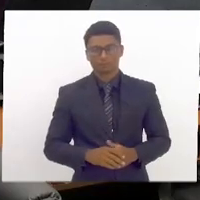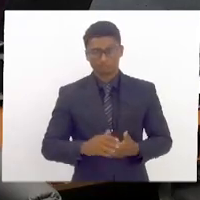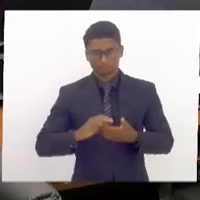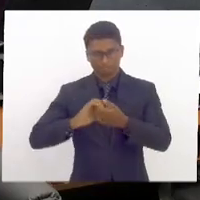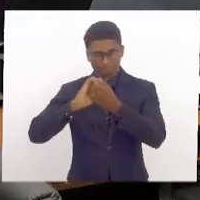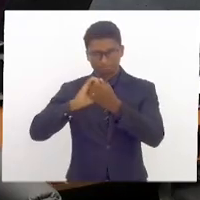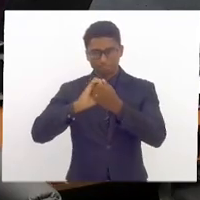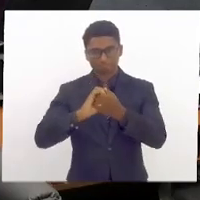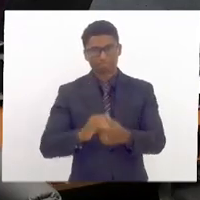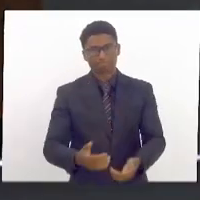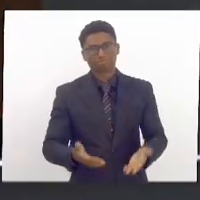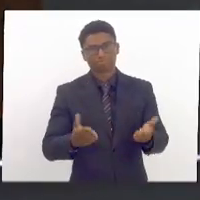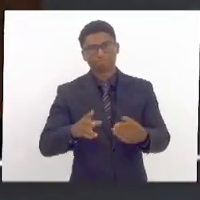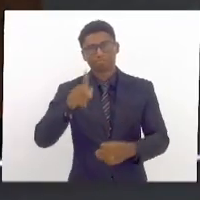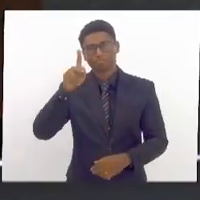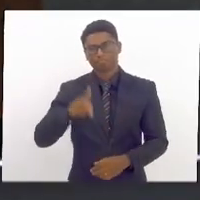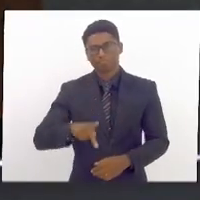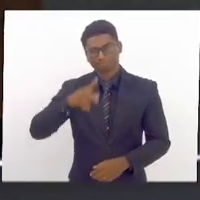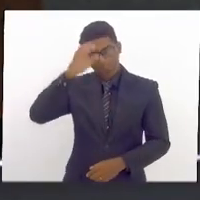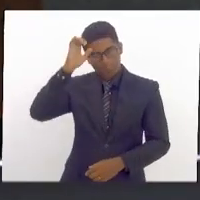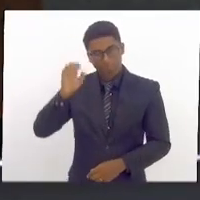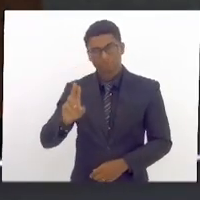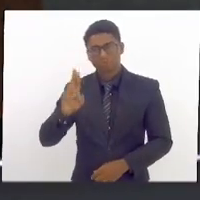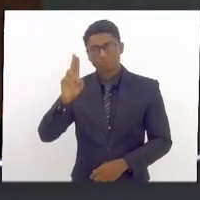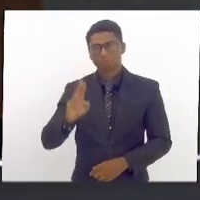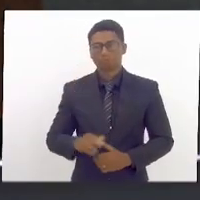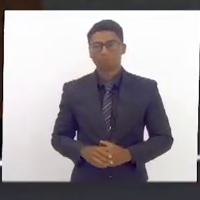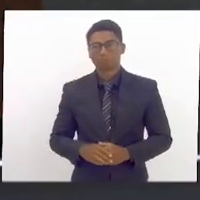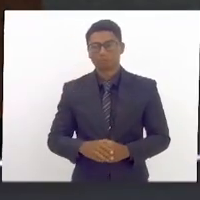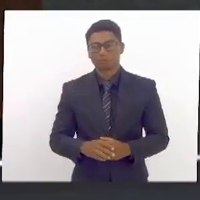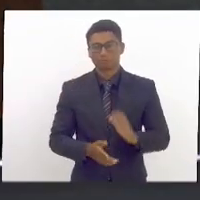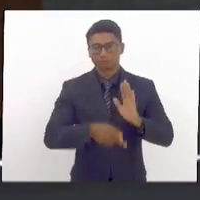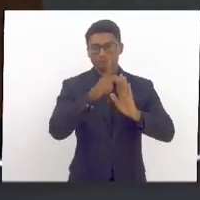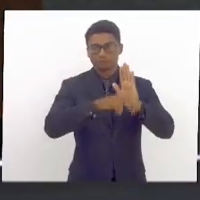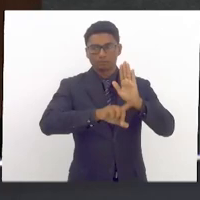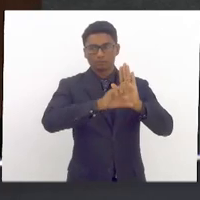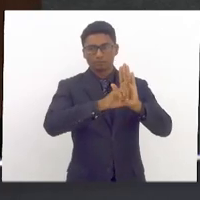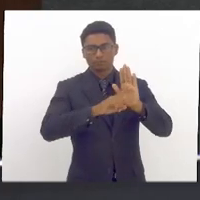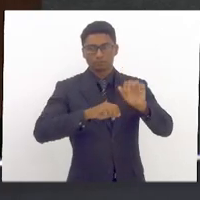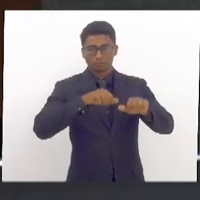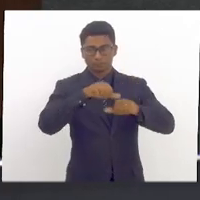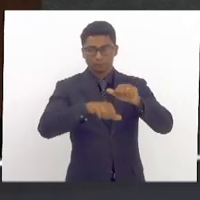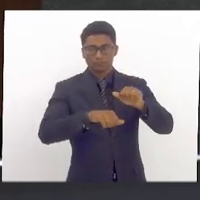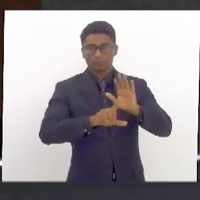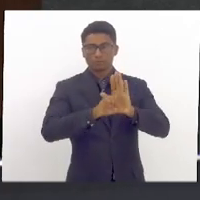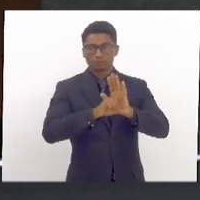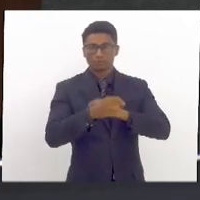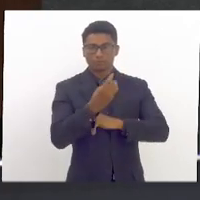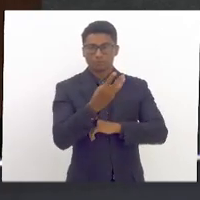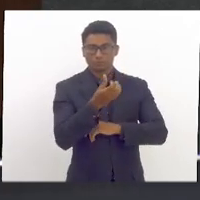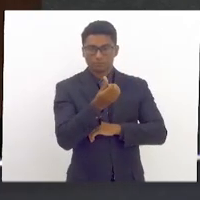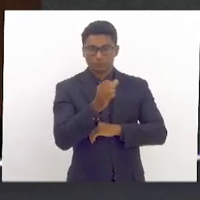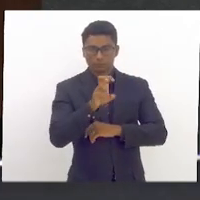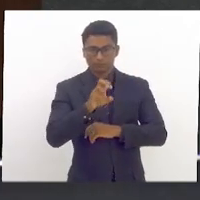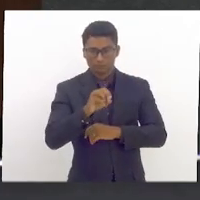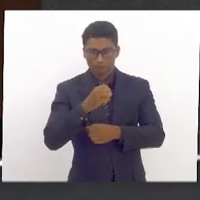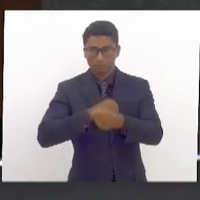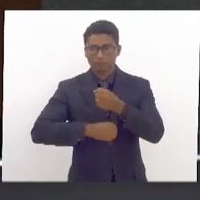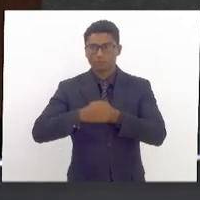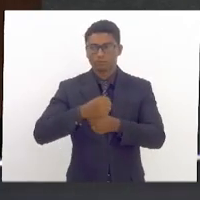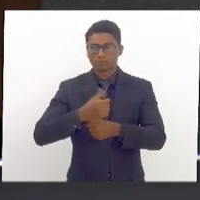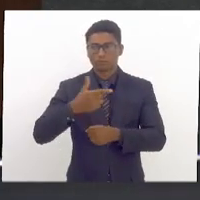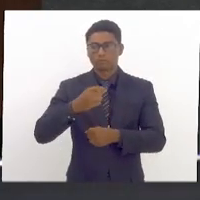Cumprimentar a presidente Tiaju e dizer que o projeto atualiza a Lei Estadual 3650 de 2021